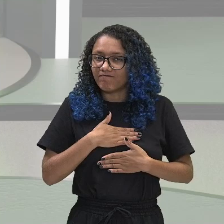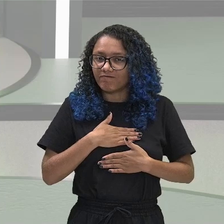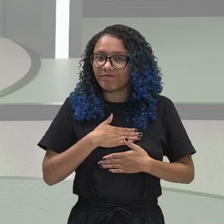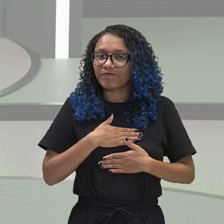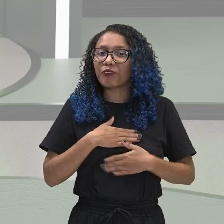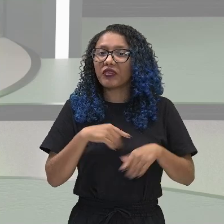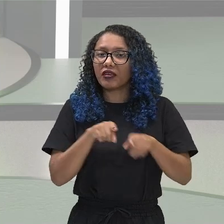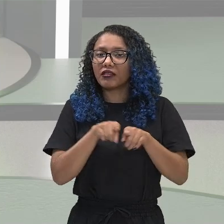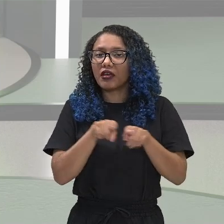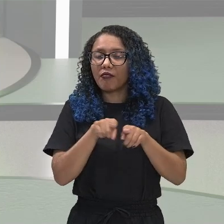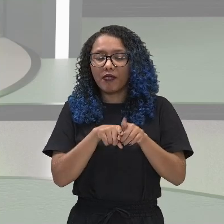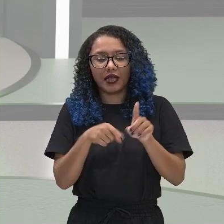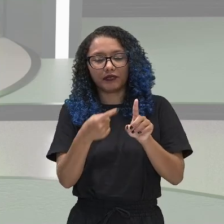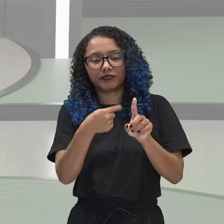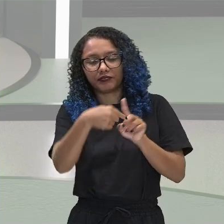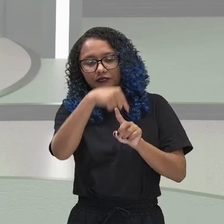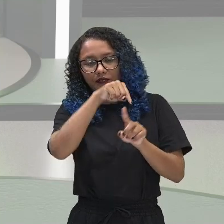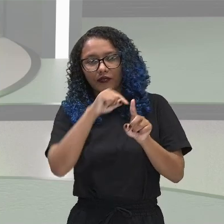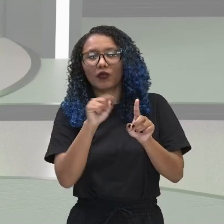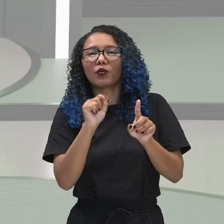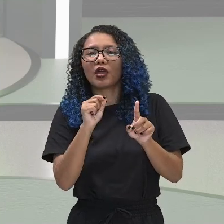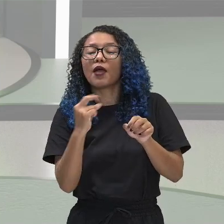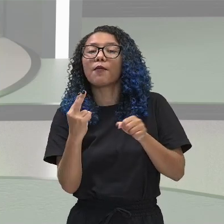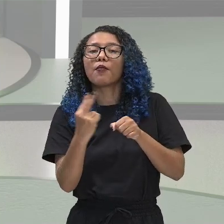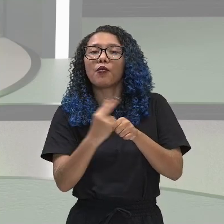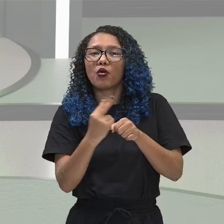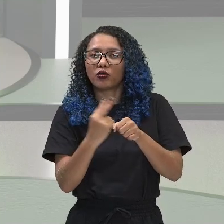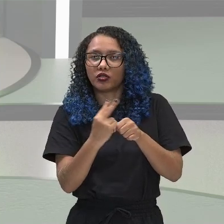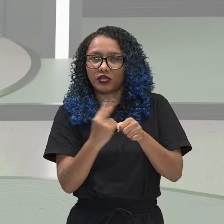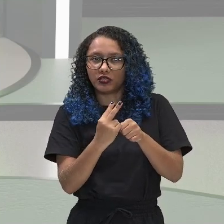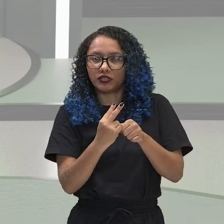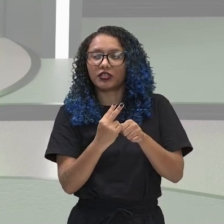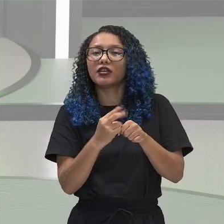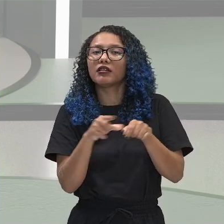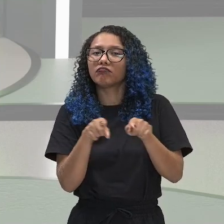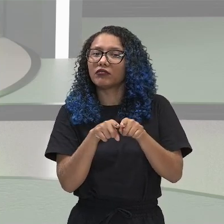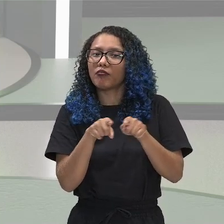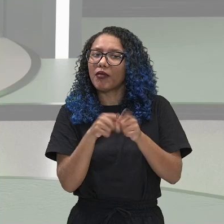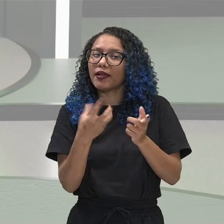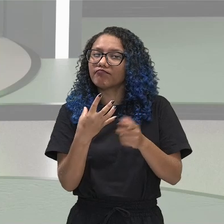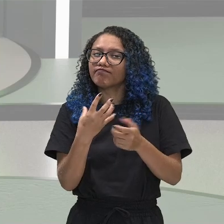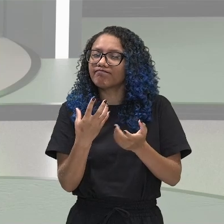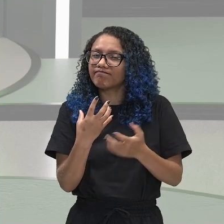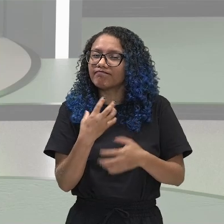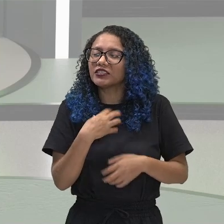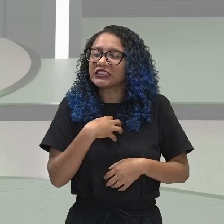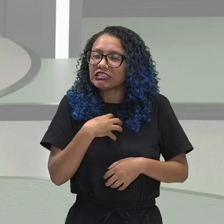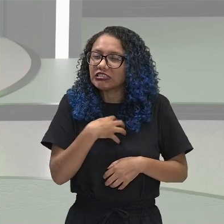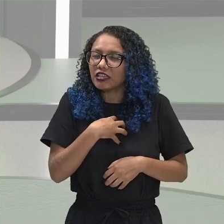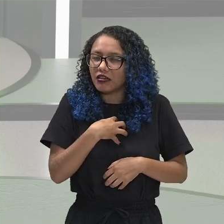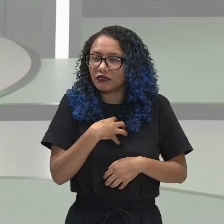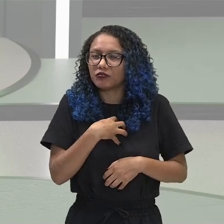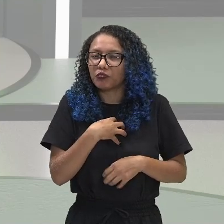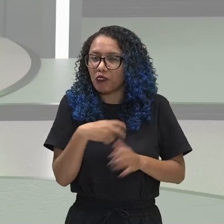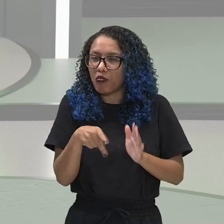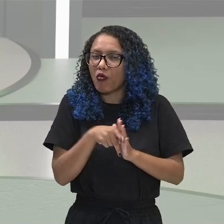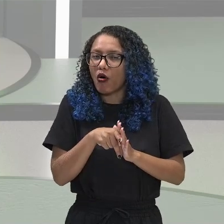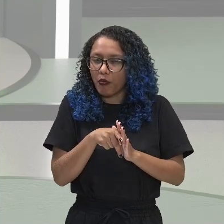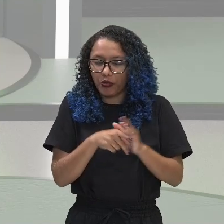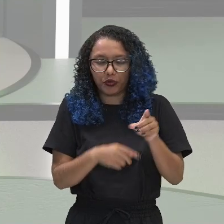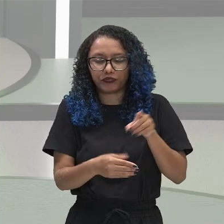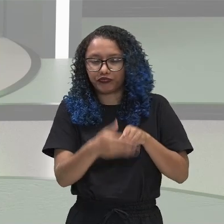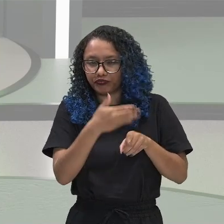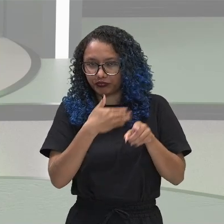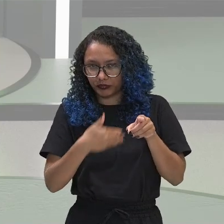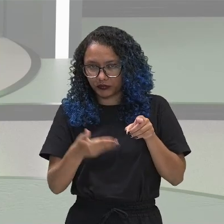da proteção e da sensibilidade, né, do órgão masculino, tá bom? E assim